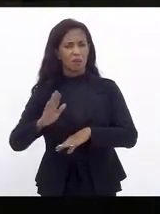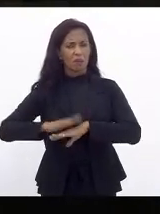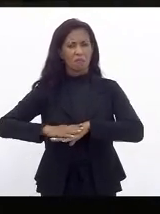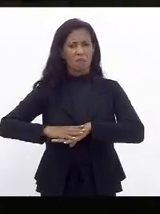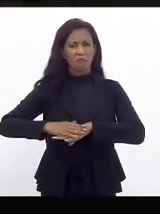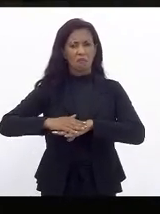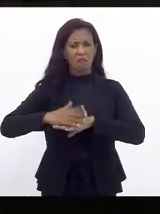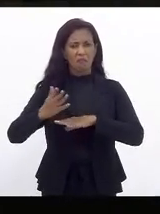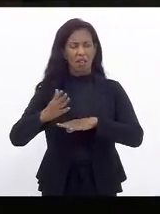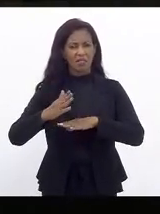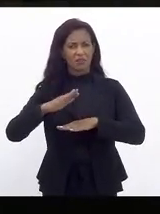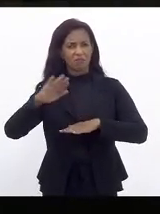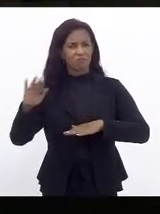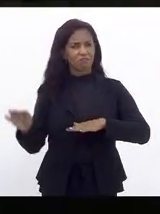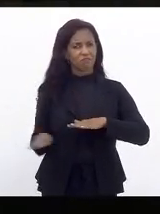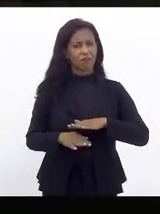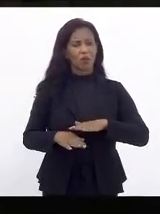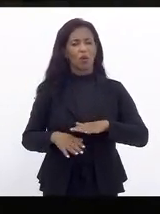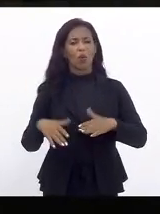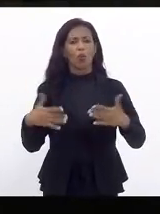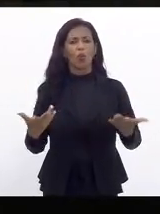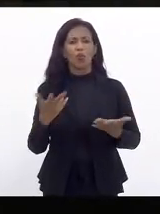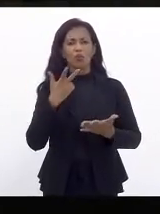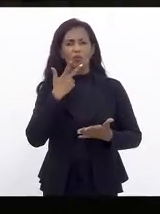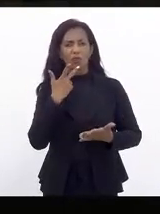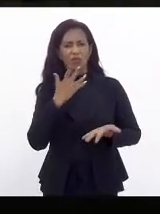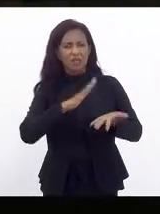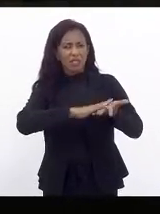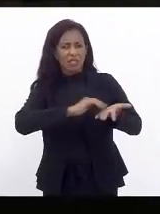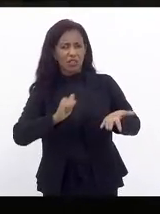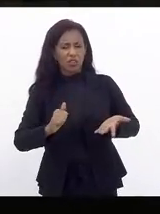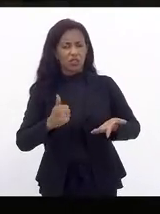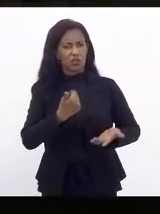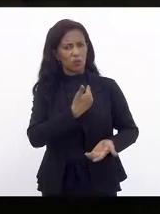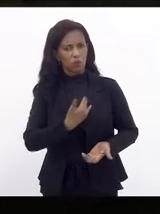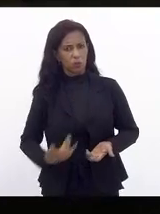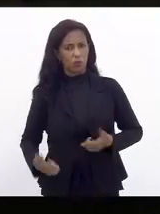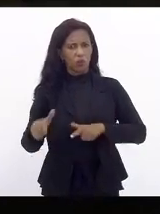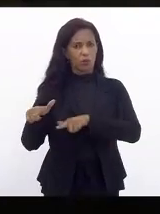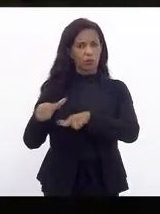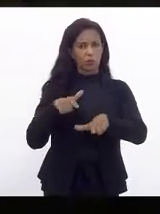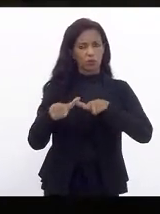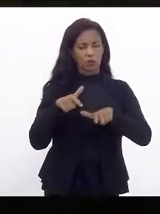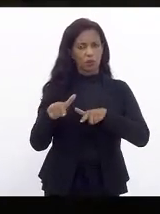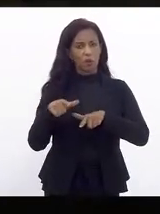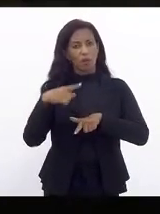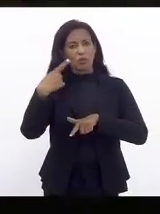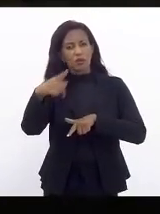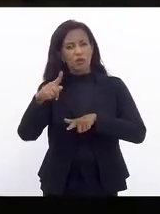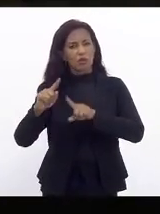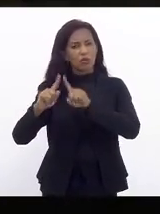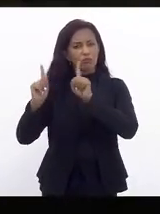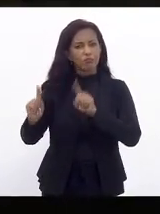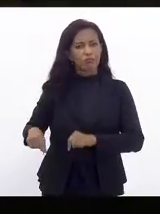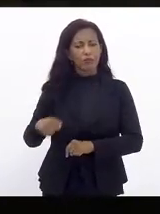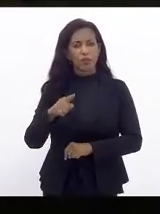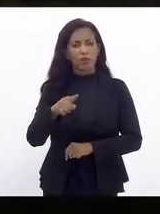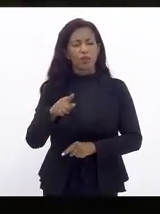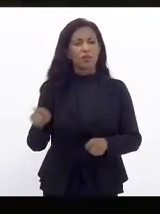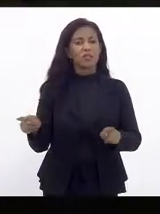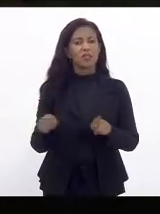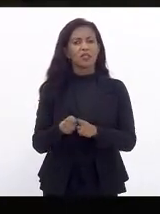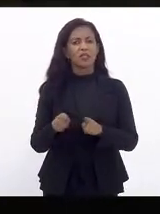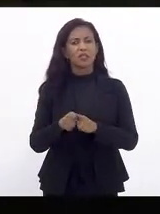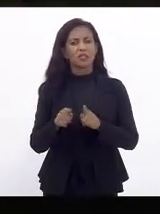mais precarizado. Quando você precariza o serviço público, os seus servidores, você vai